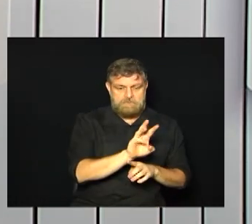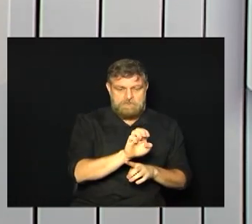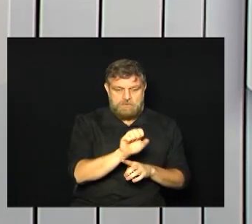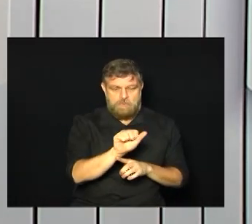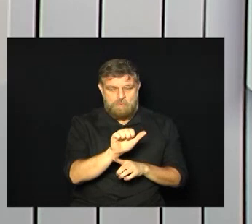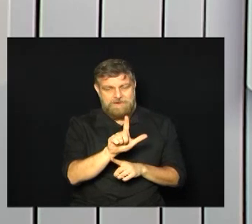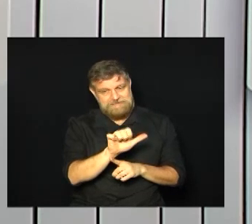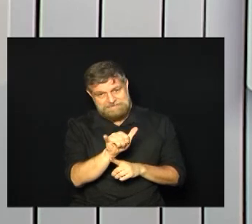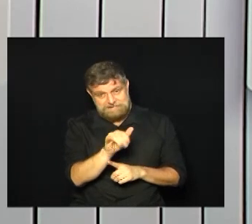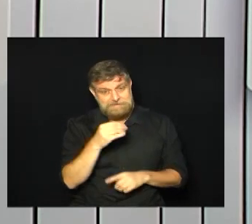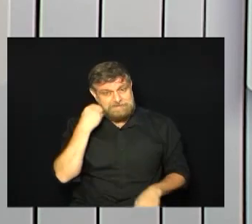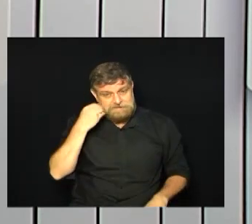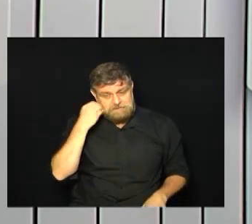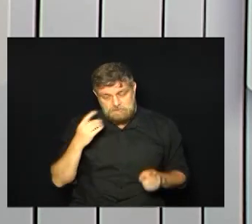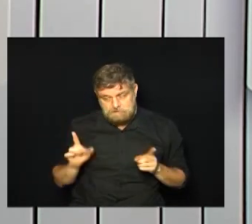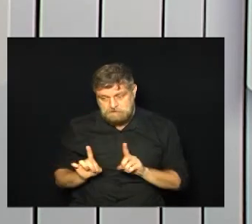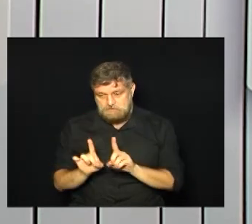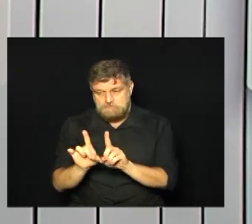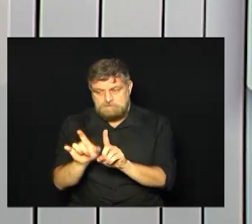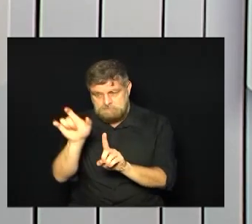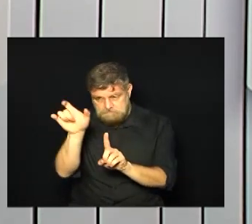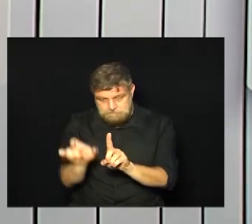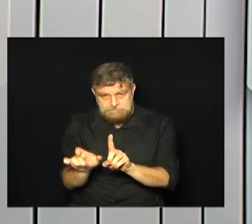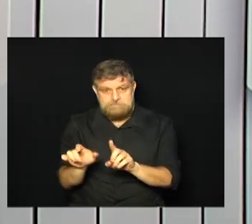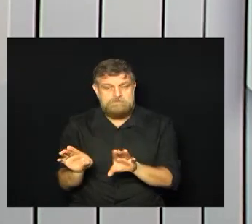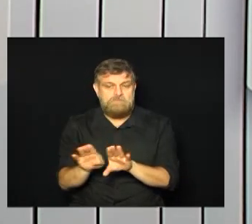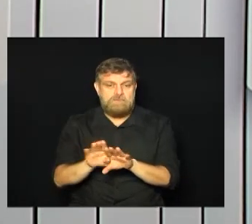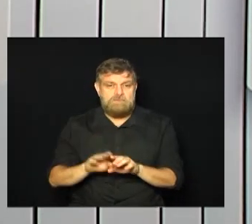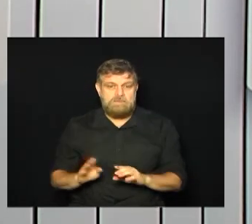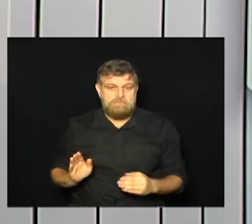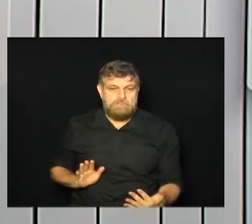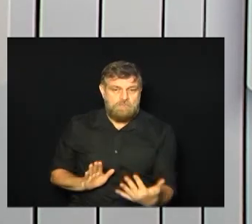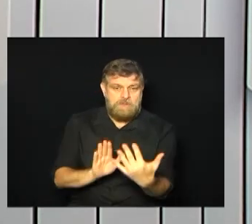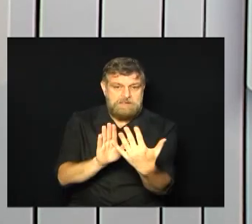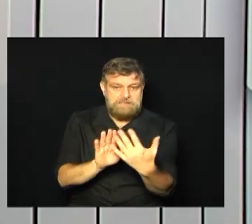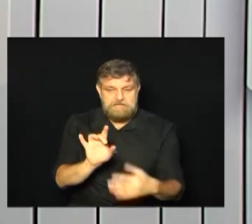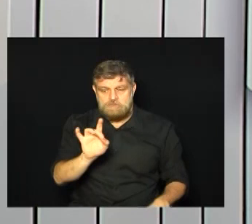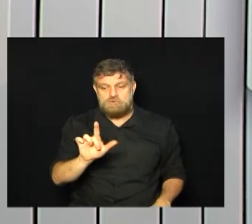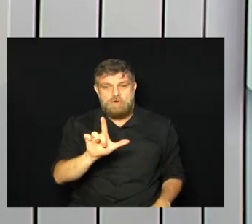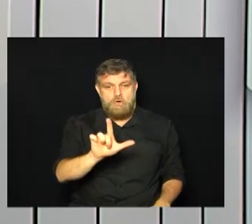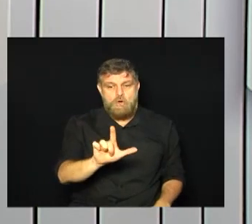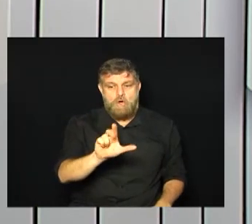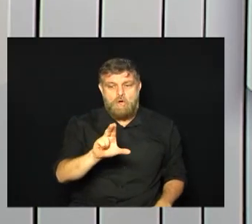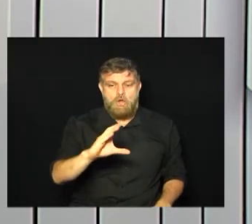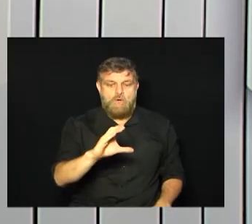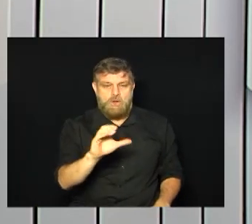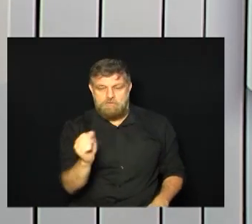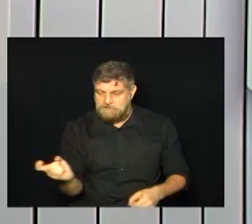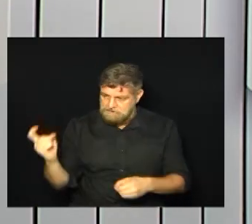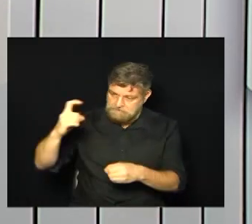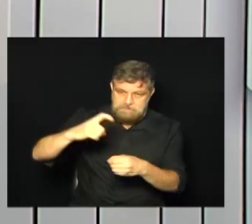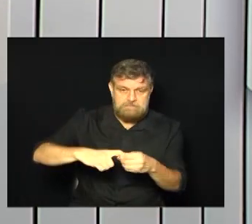pode fazer a estreia ao lado do Fecim, meio atacante. E no ataque, somente o Luca também fazendo a